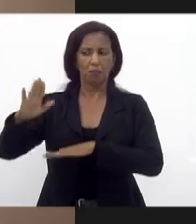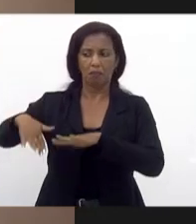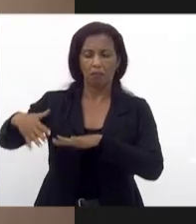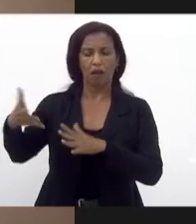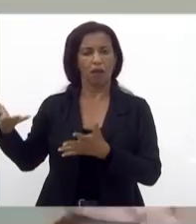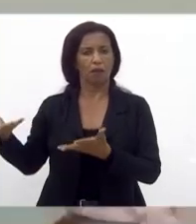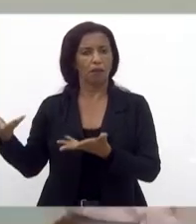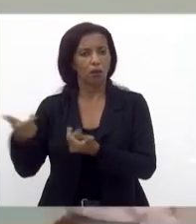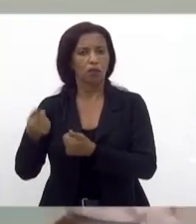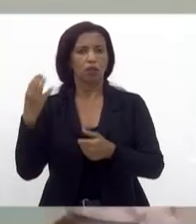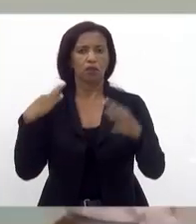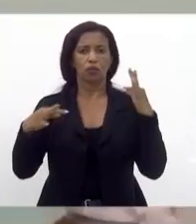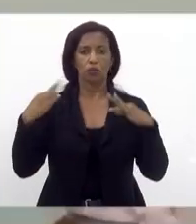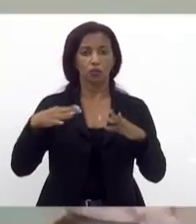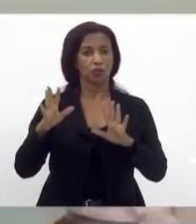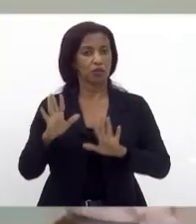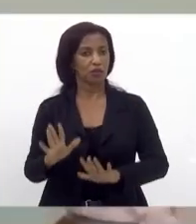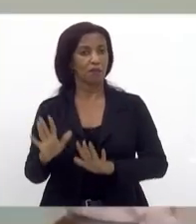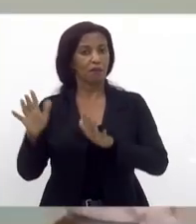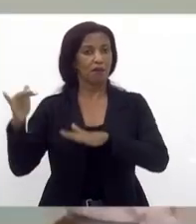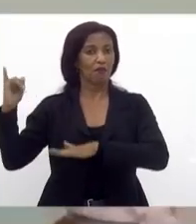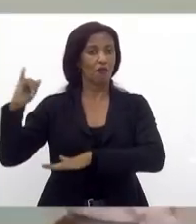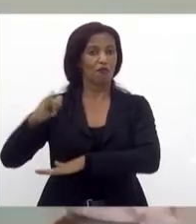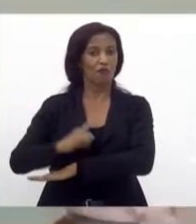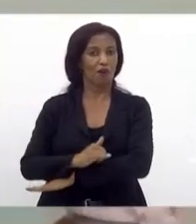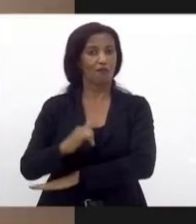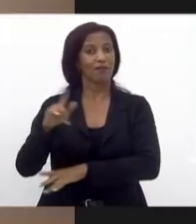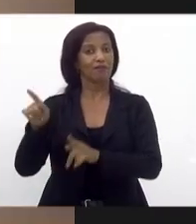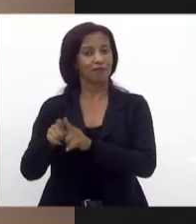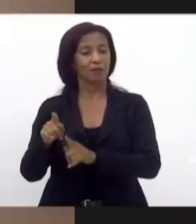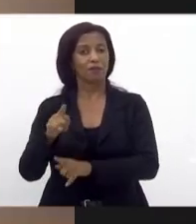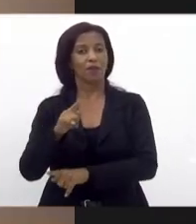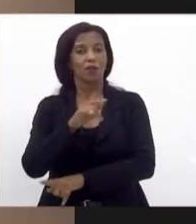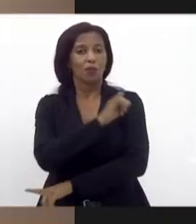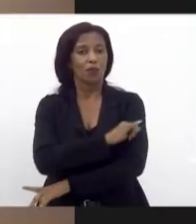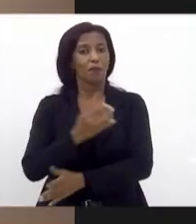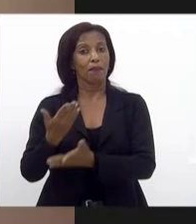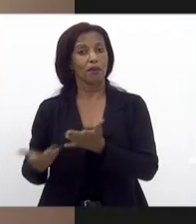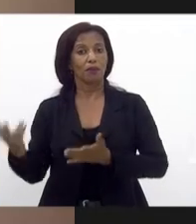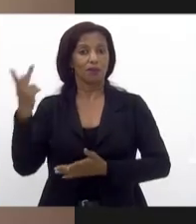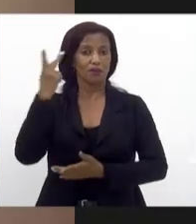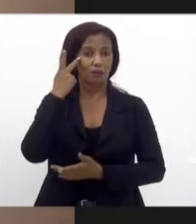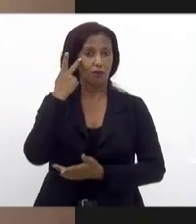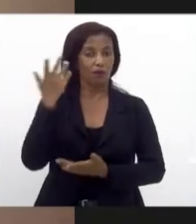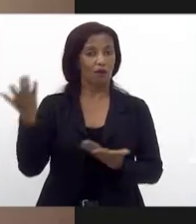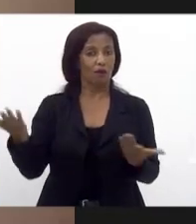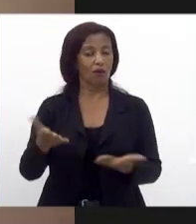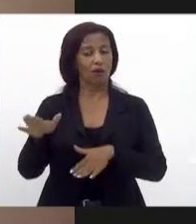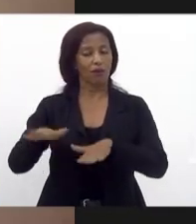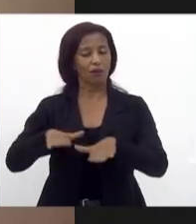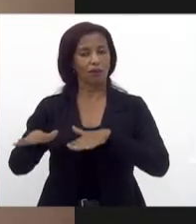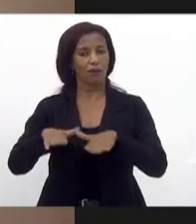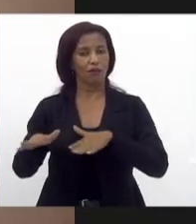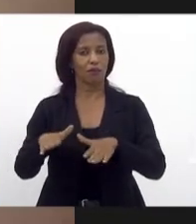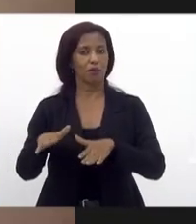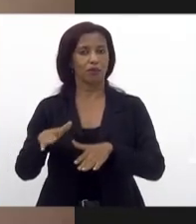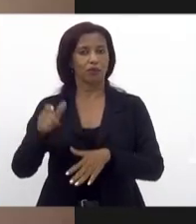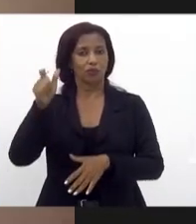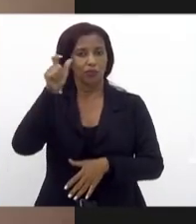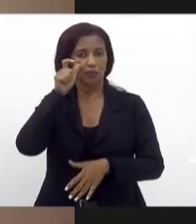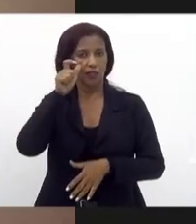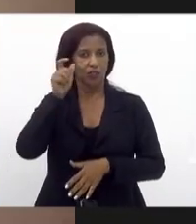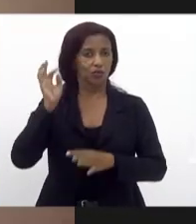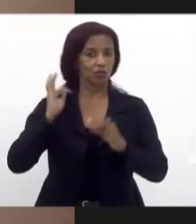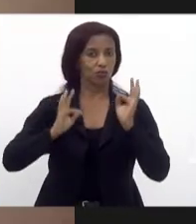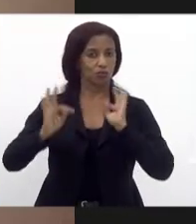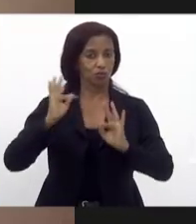turismo, mas a Emirates voava para o Rio de Janeiro, perdeu para São Paulo. E agora o movimento do ministro do